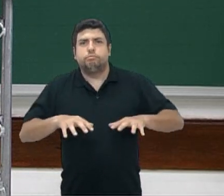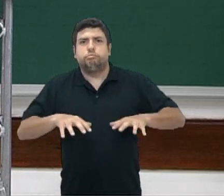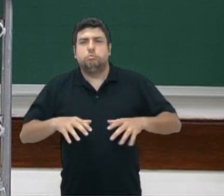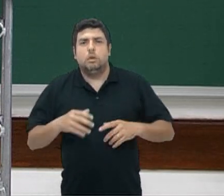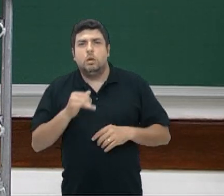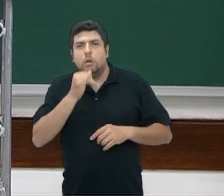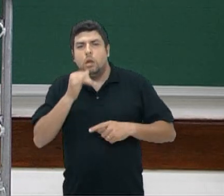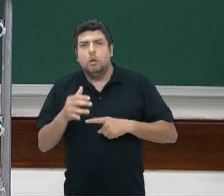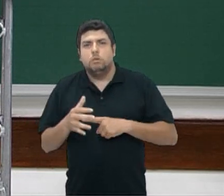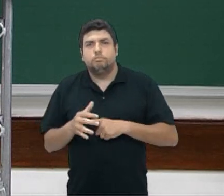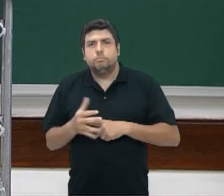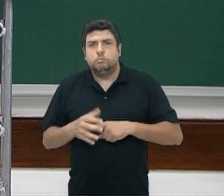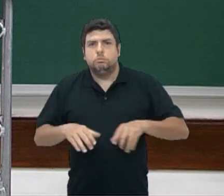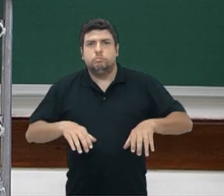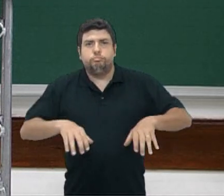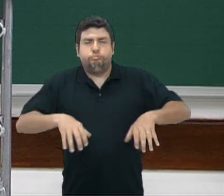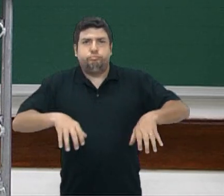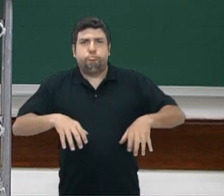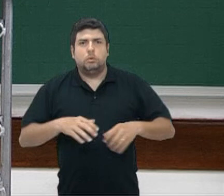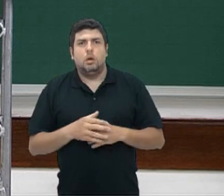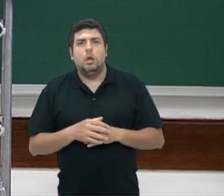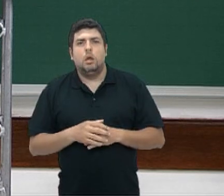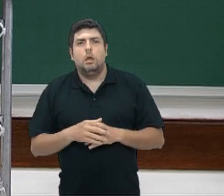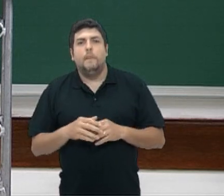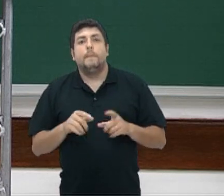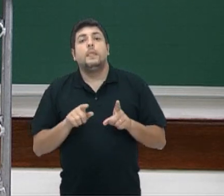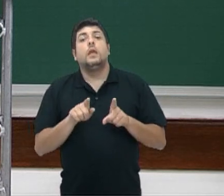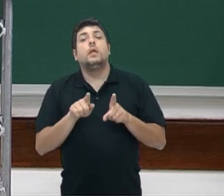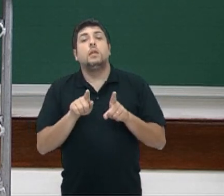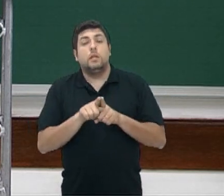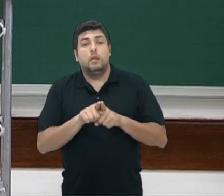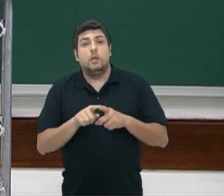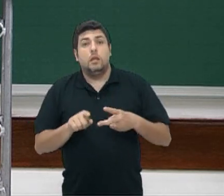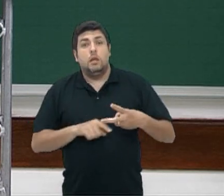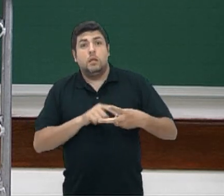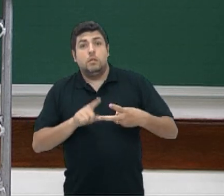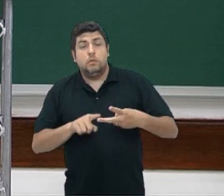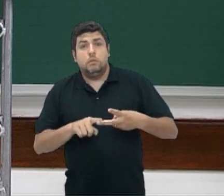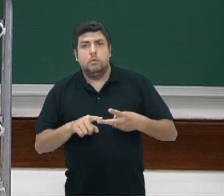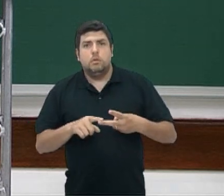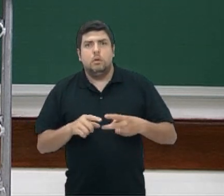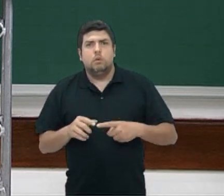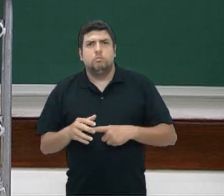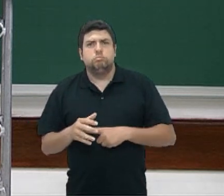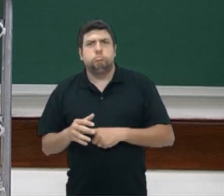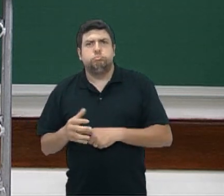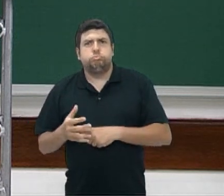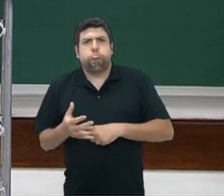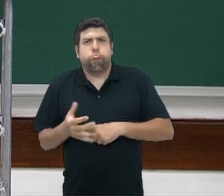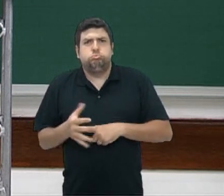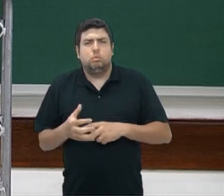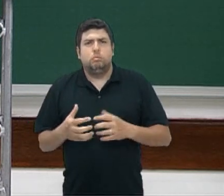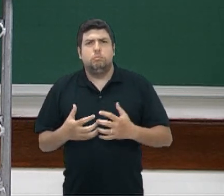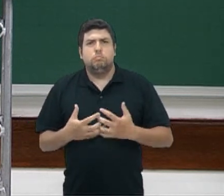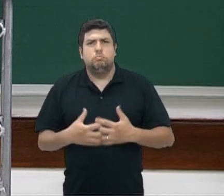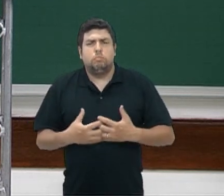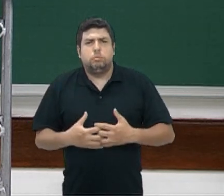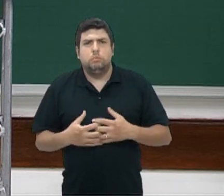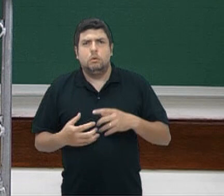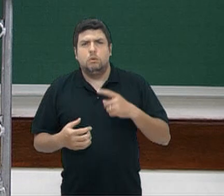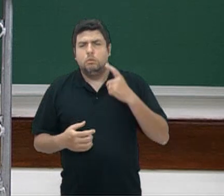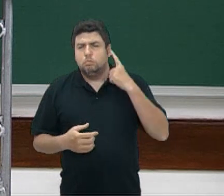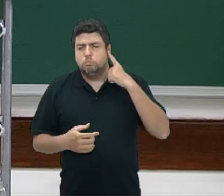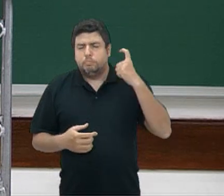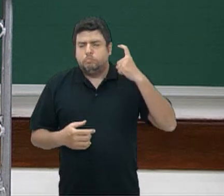motor, você acaba trabalhando com o conceito de energia sonora, ao qual você consegue estar percebendo o barulho do ronco